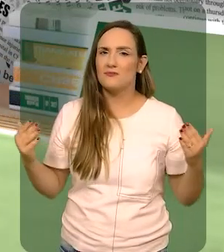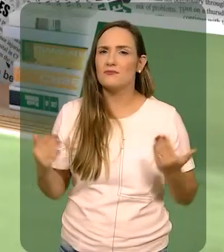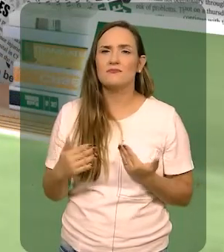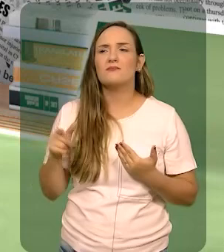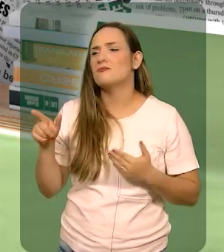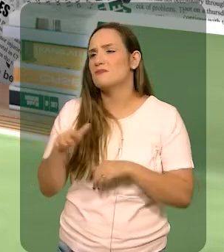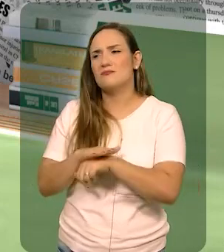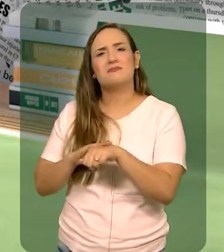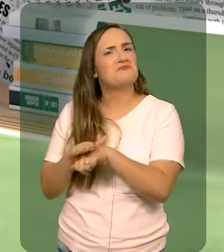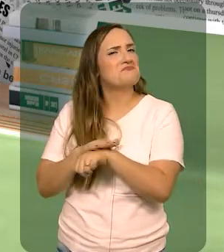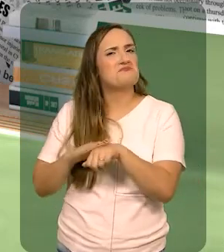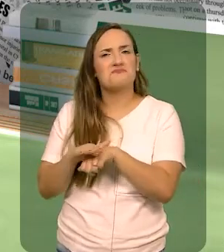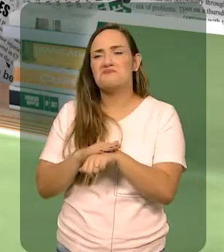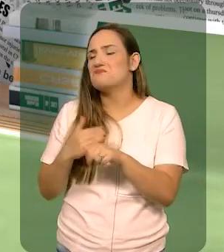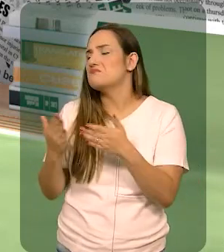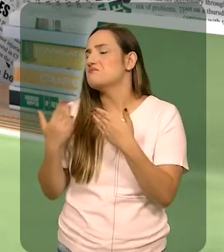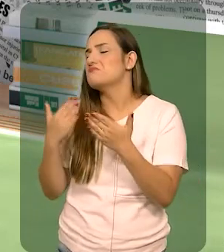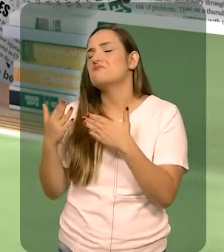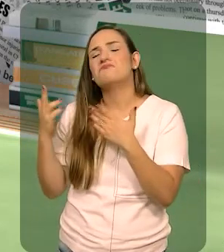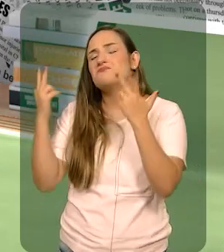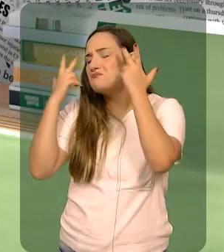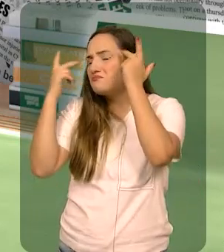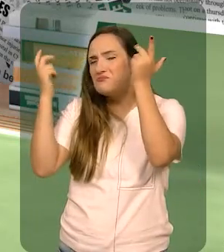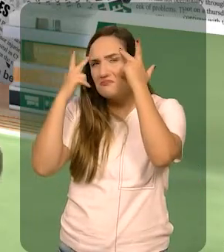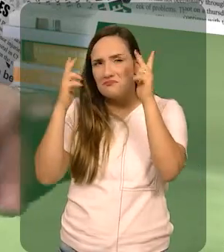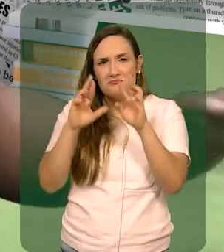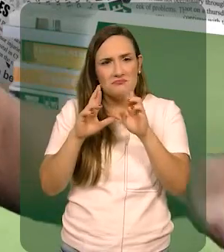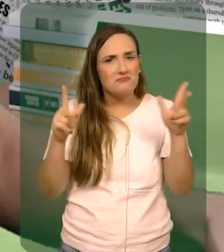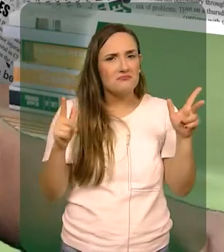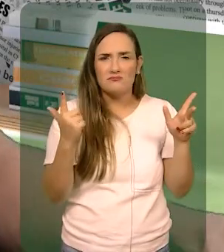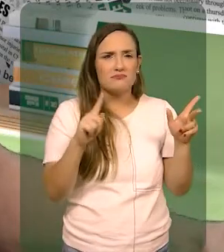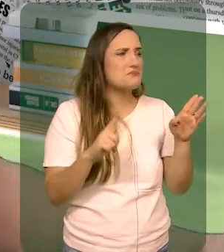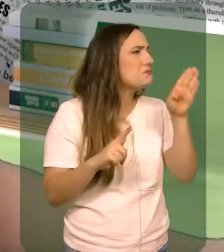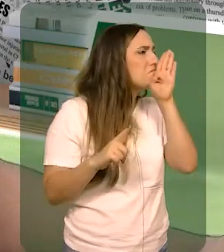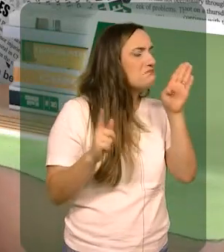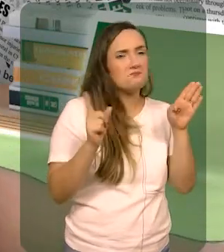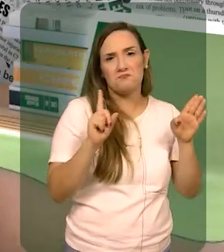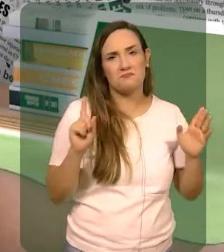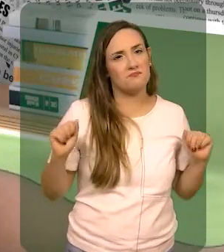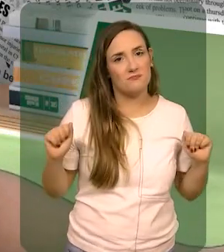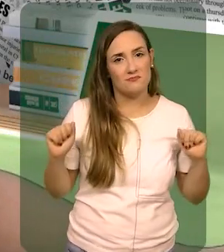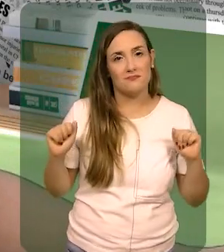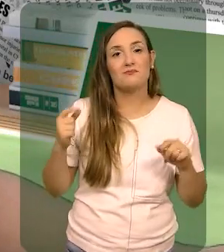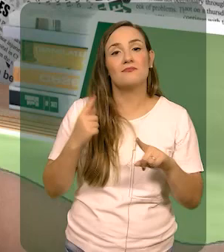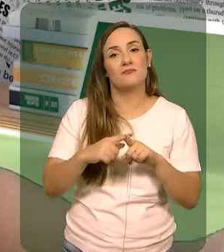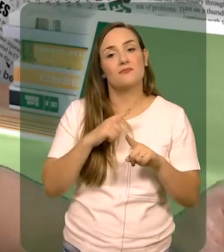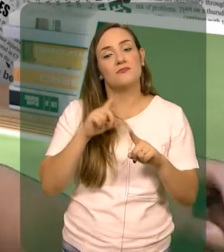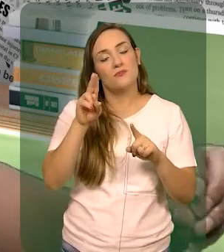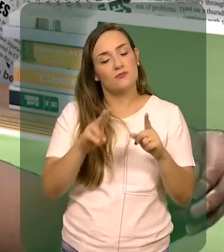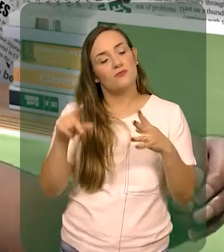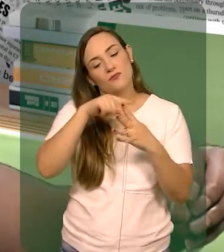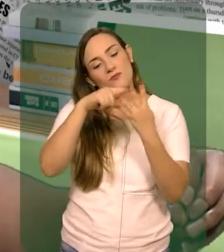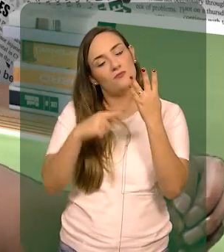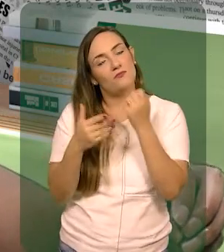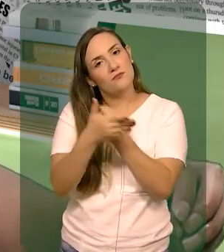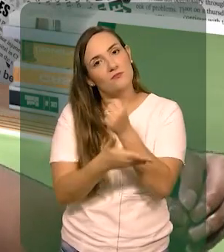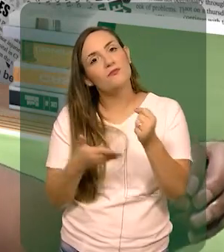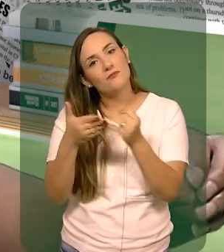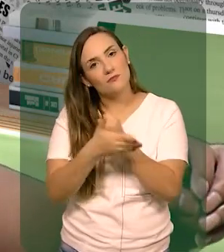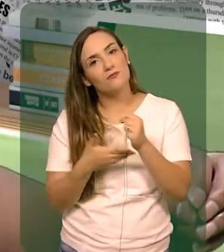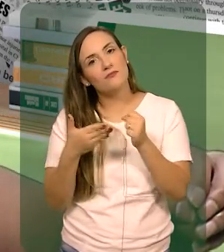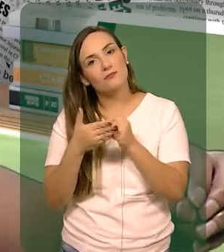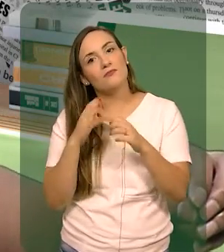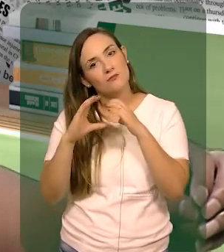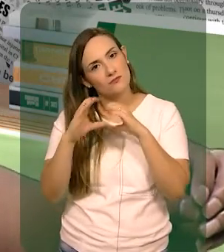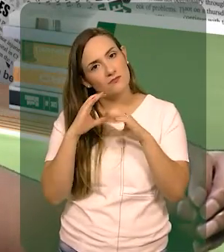neles. Hoje, você conversa com ele, não é aquela pessoa que é como era antes. Né? Tudo isso através dos 4 pilares que